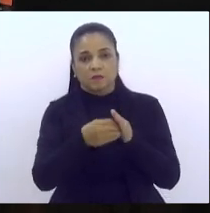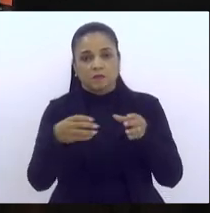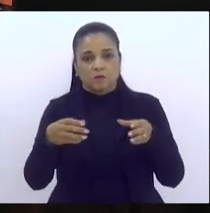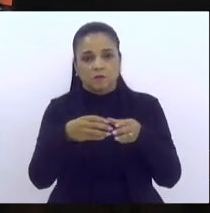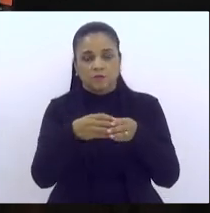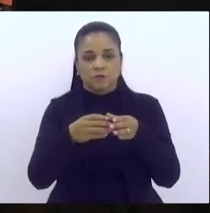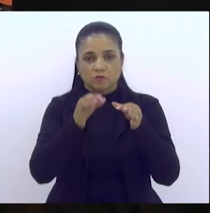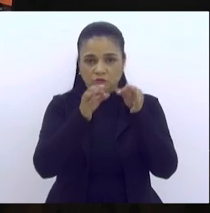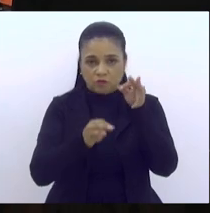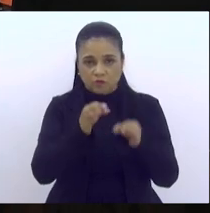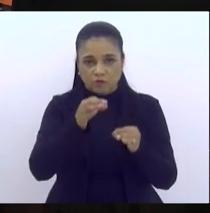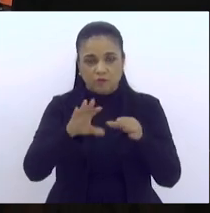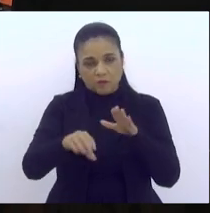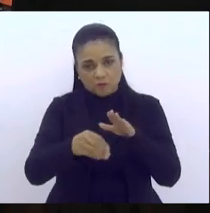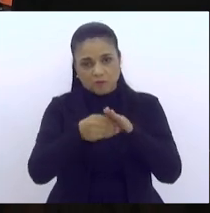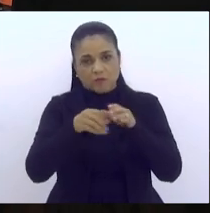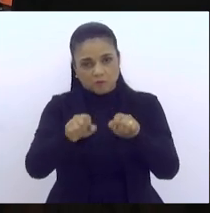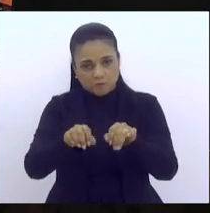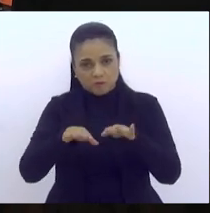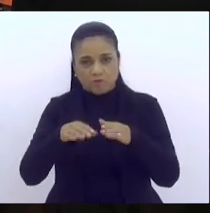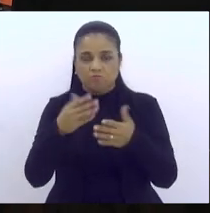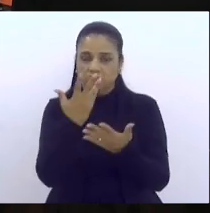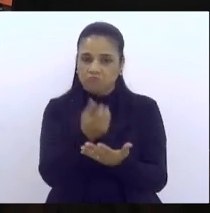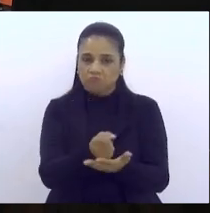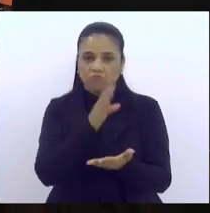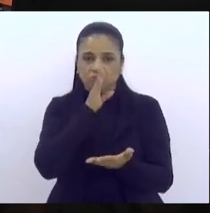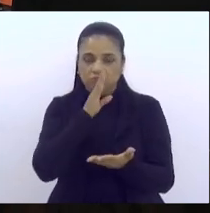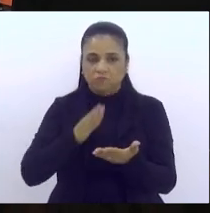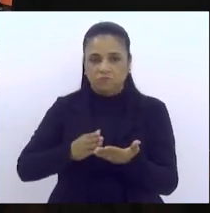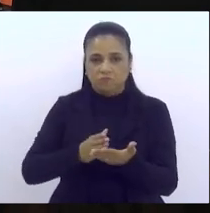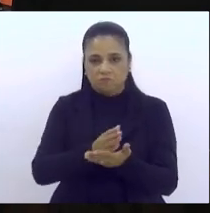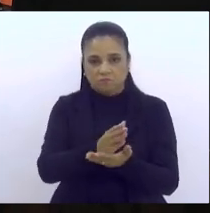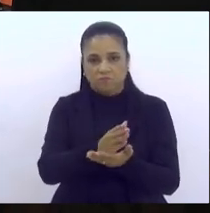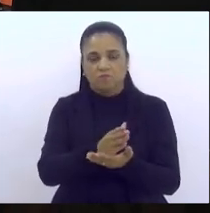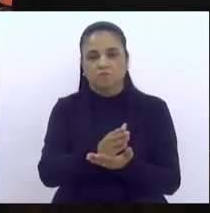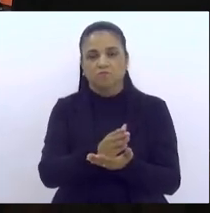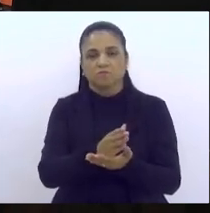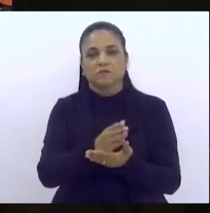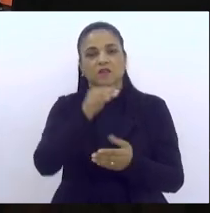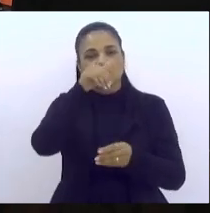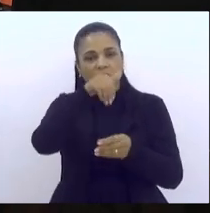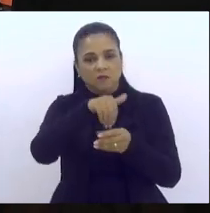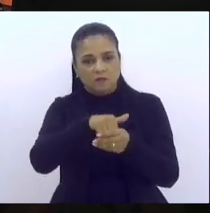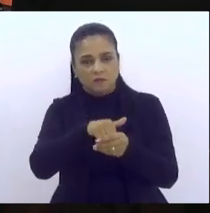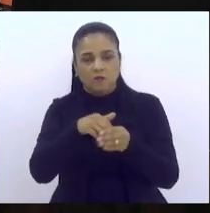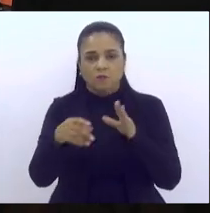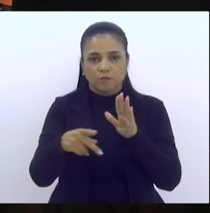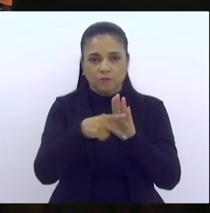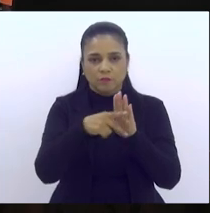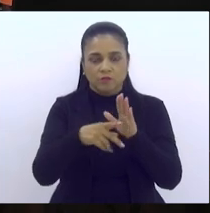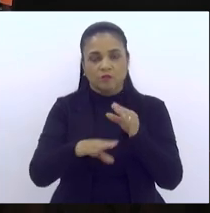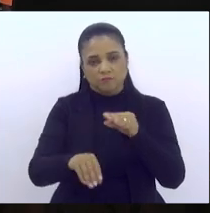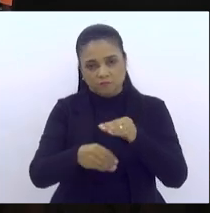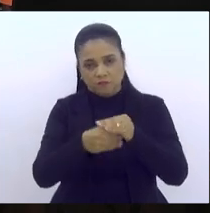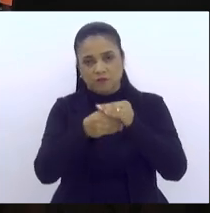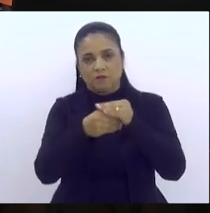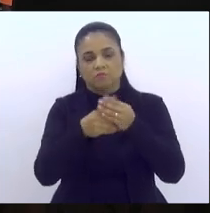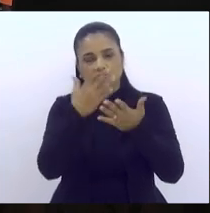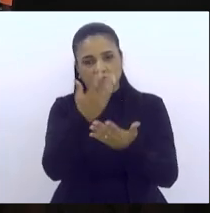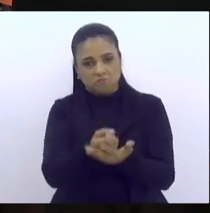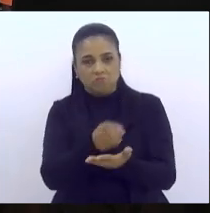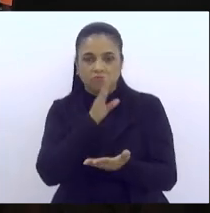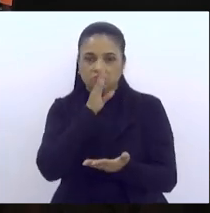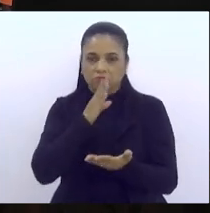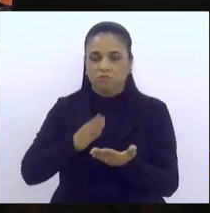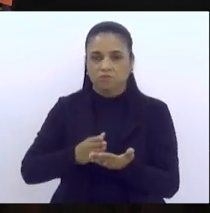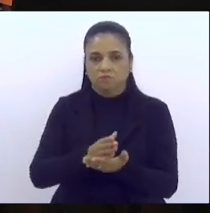de Justiça, as emendas de plenário. Senhores que aprovam, permaneçam como estão. Aprovado. Em votação, o projeto assim emendado. Senhores que aprovam, permaneçam como